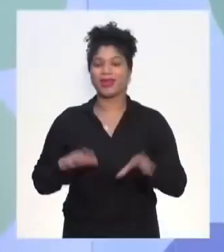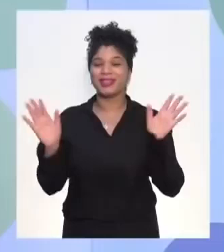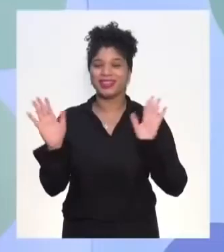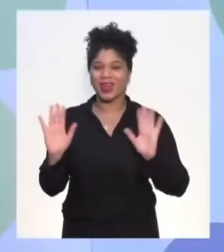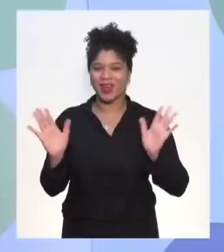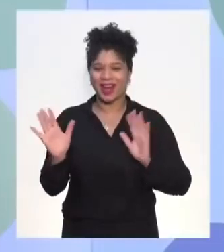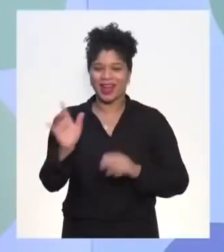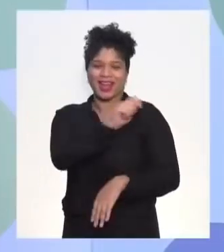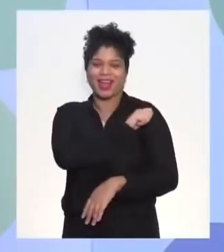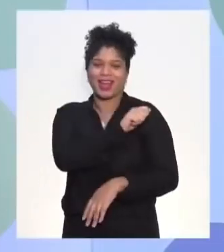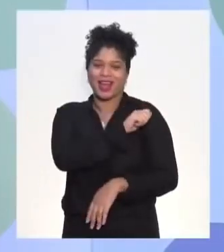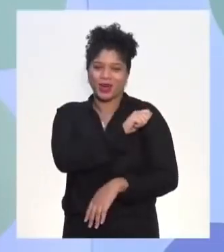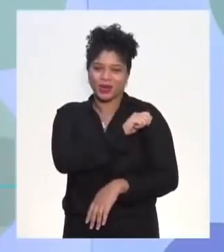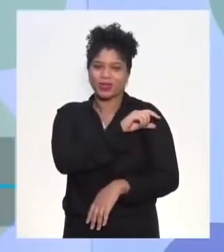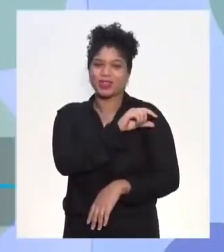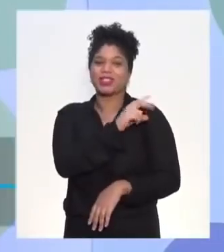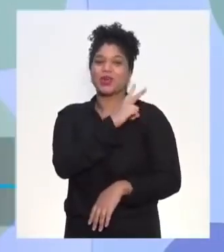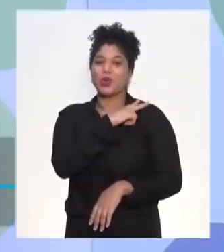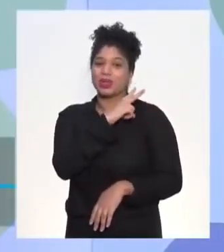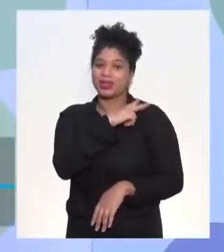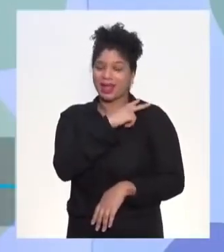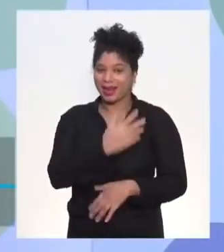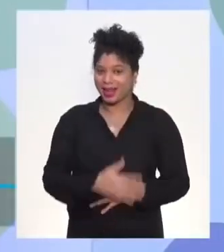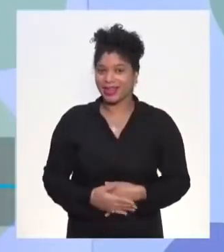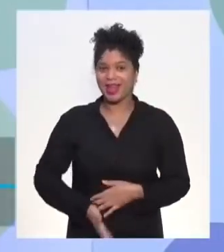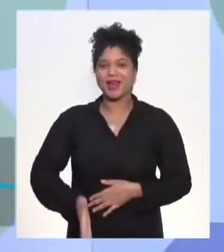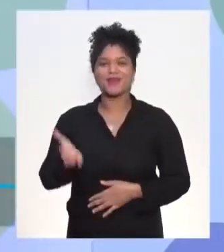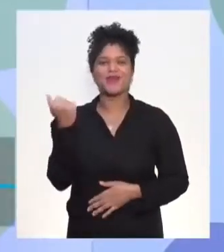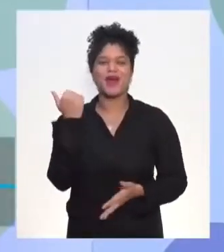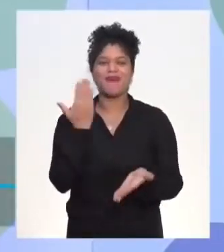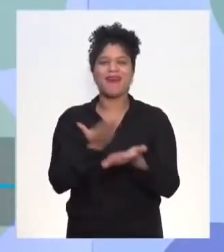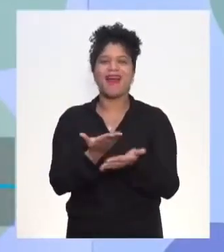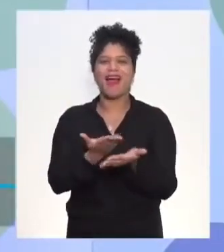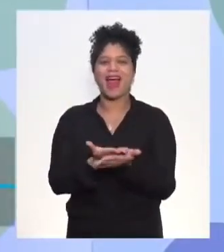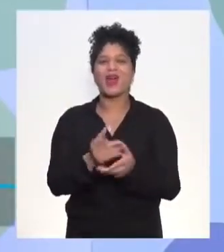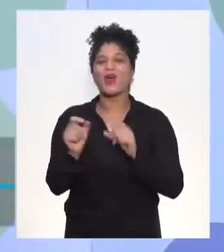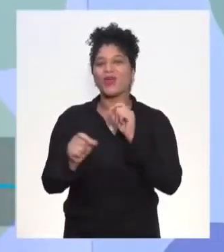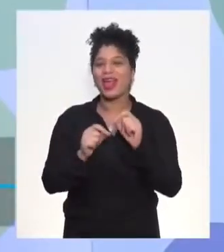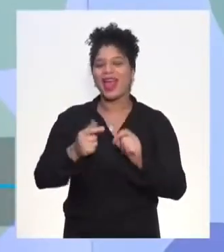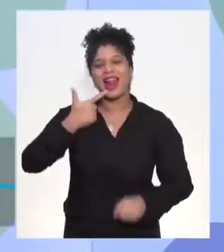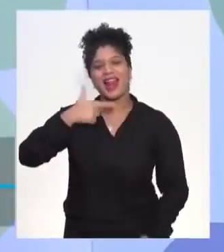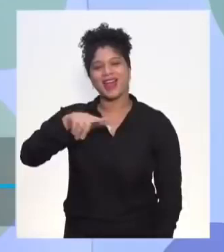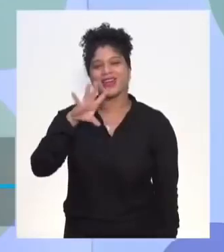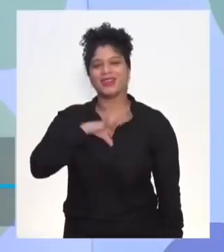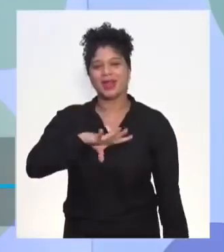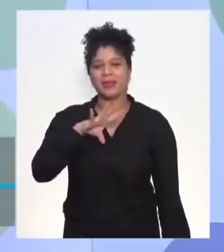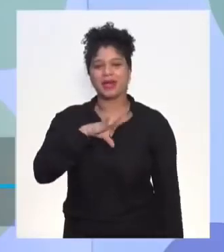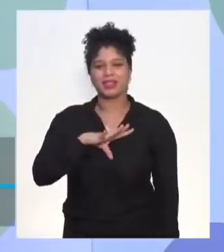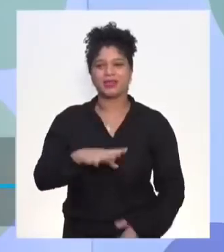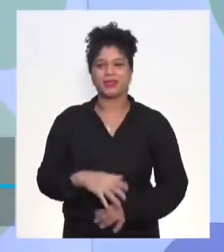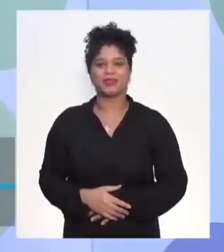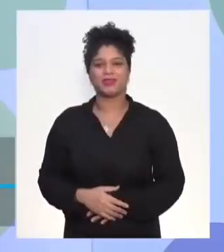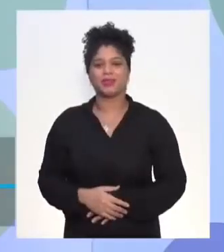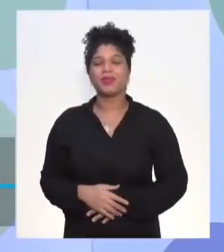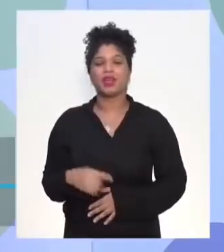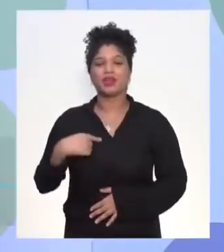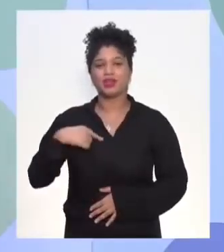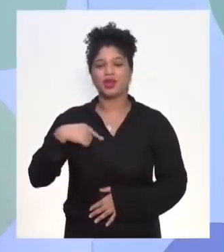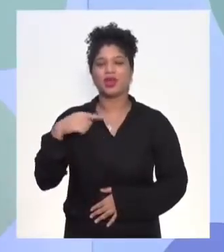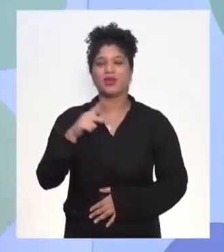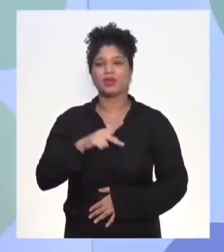Olá, alunos da segunda série do ensino médio. Vamos a mais uma aula de língua portuguesa. Eu sou a professora Tayane,